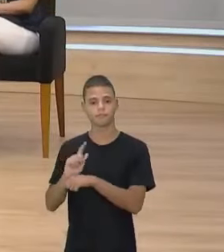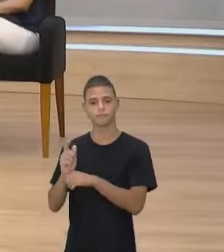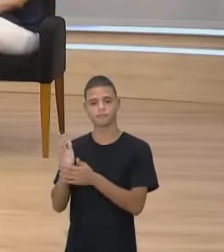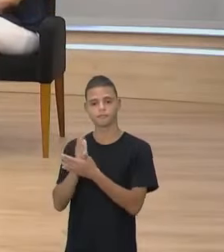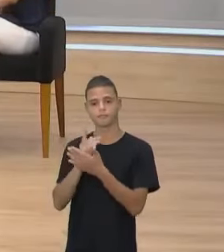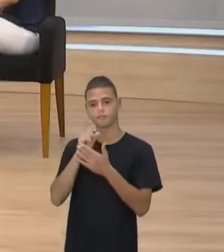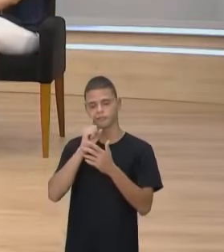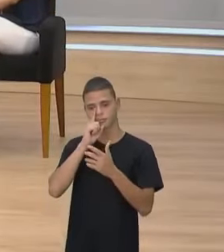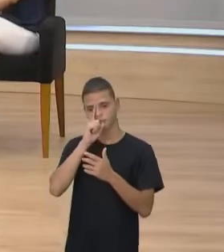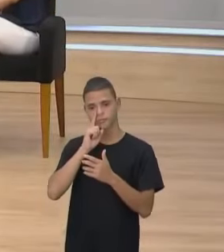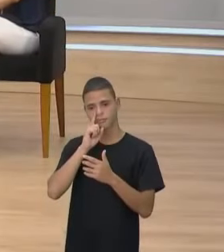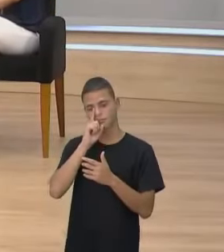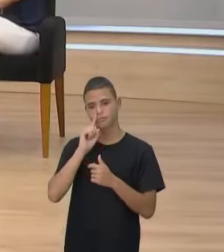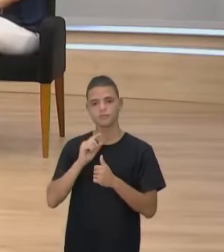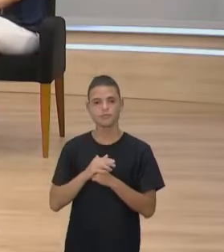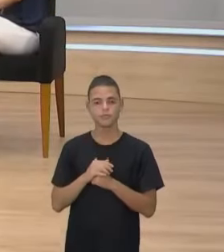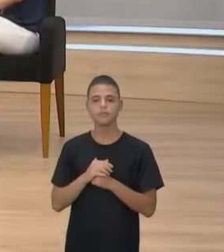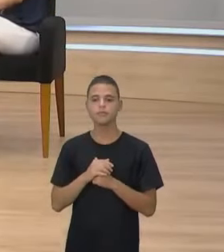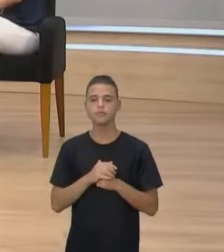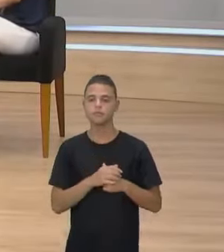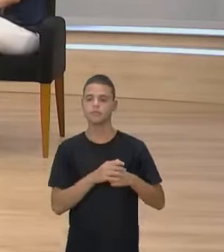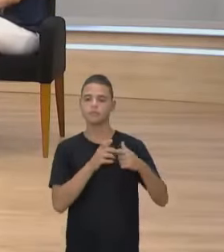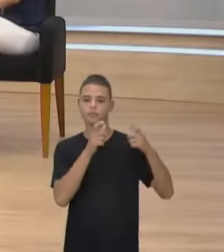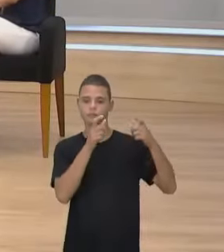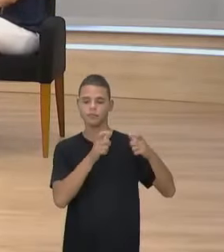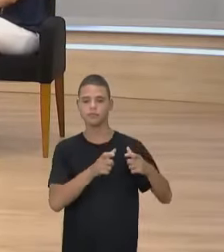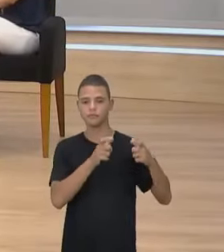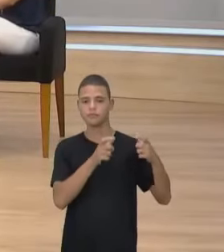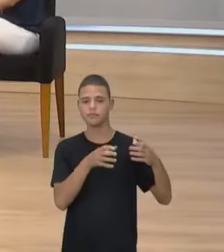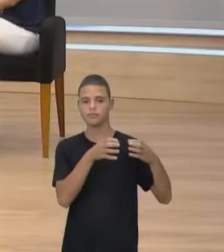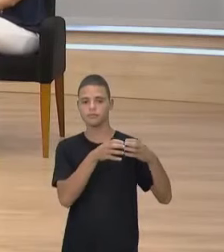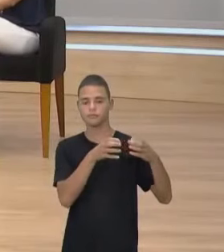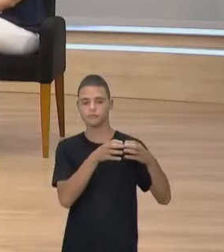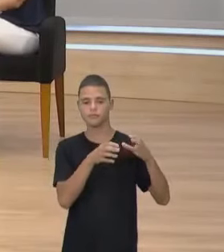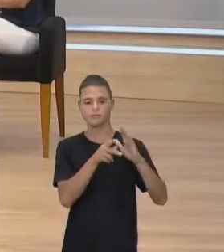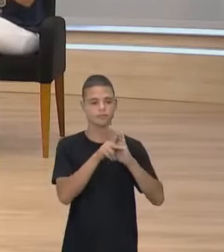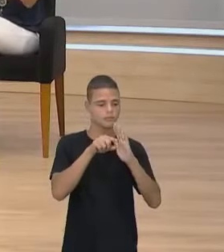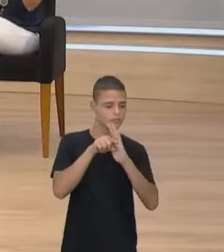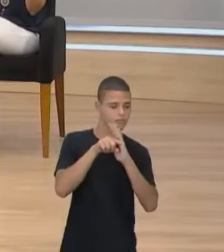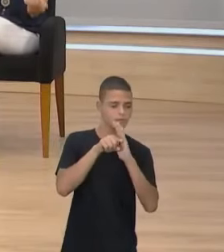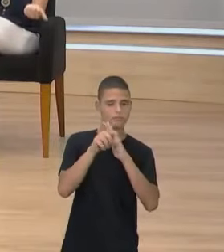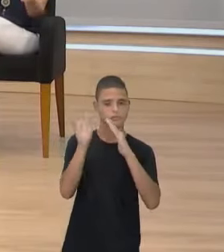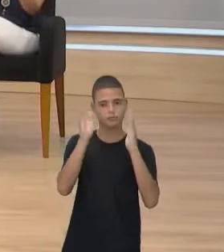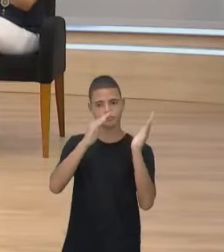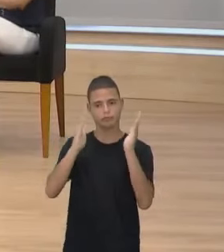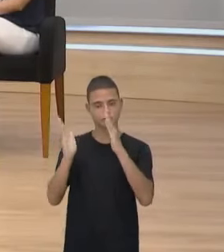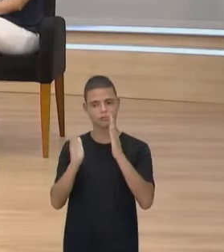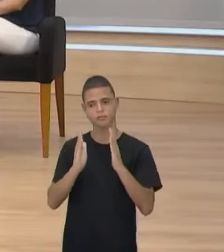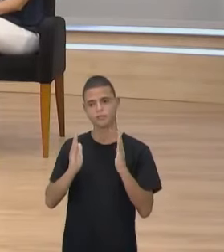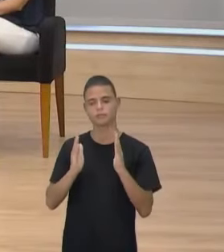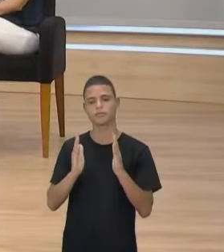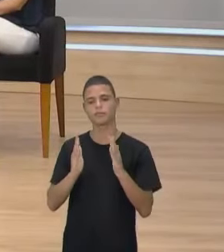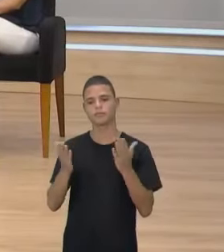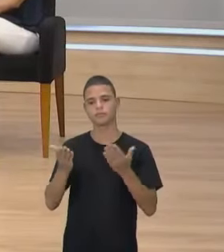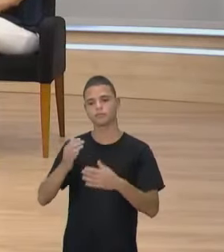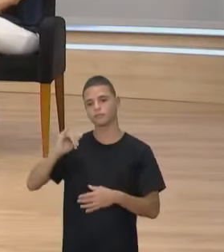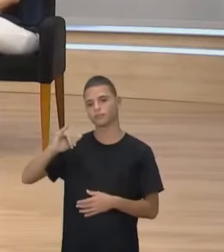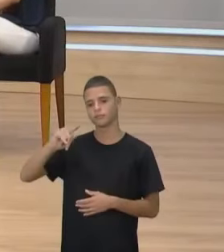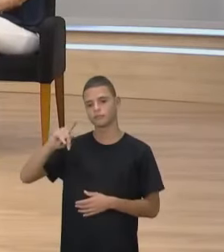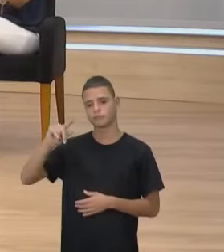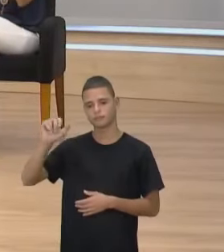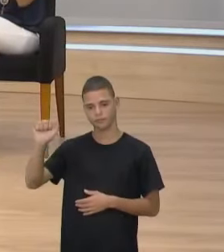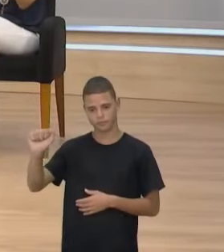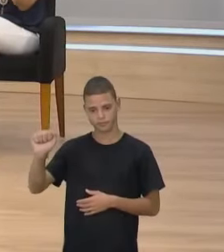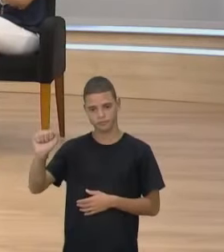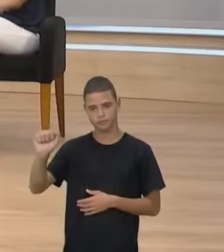e Monitoramento Ambiental lá do Instituto de Pesquisas Ambientais, o antigo IG, agora atual IPA,